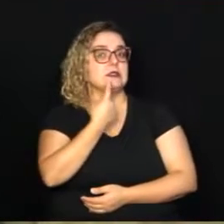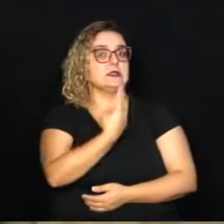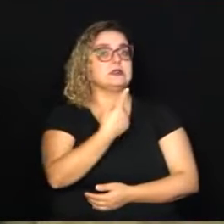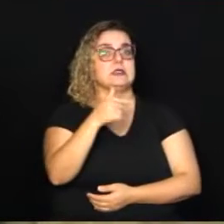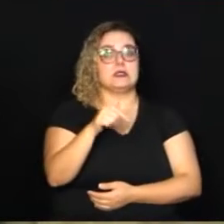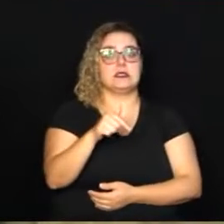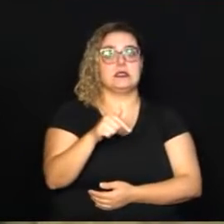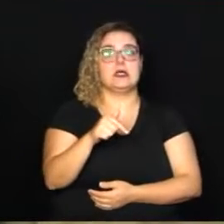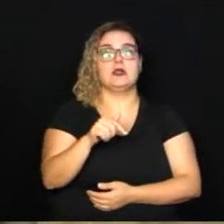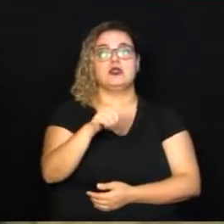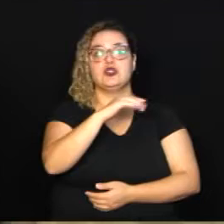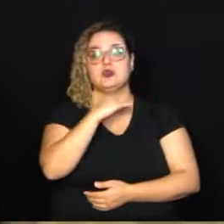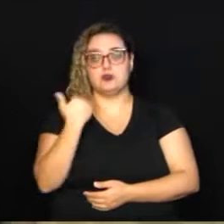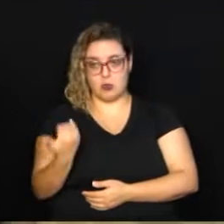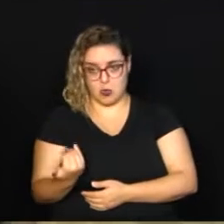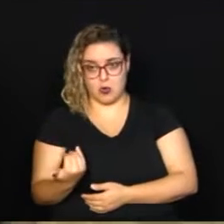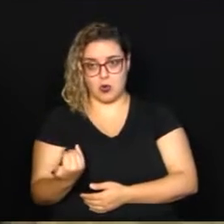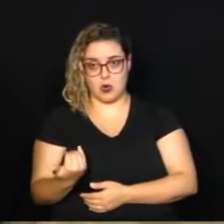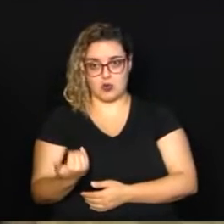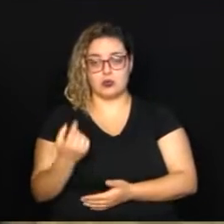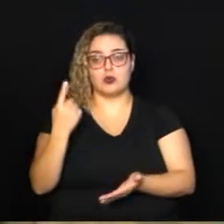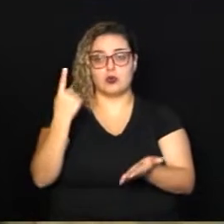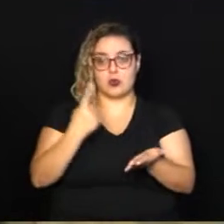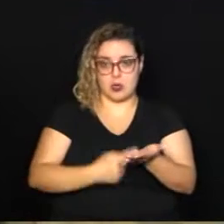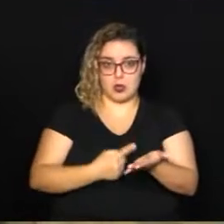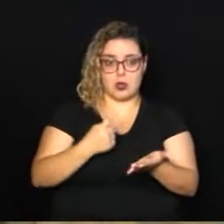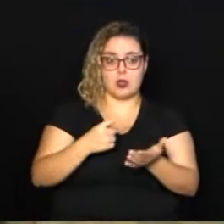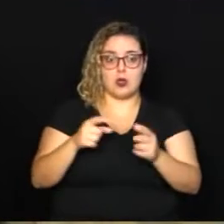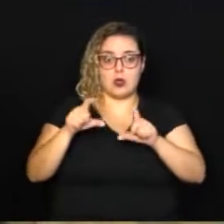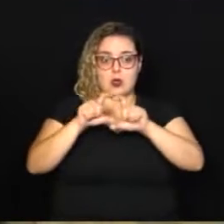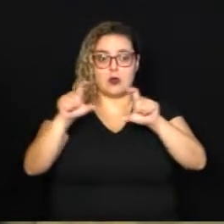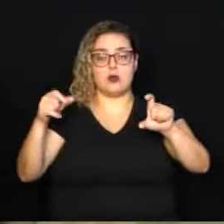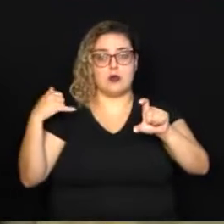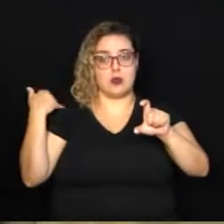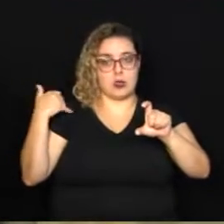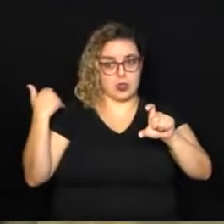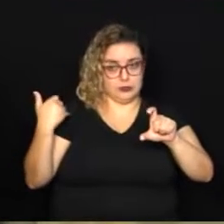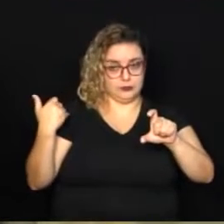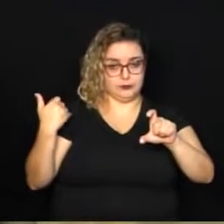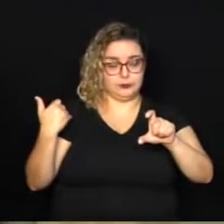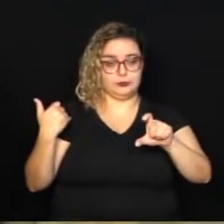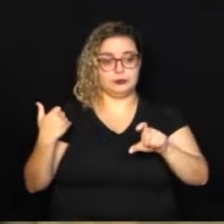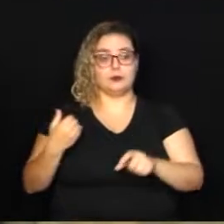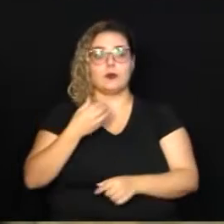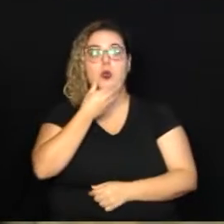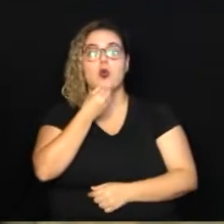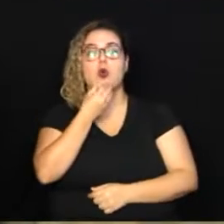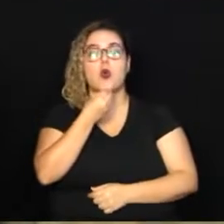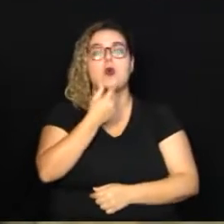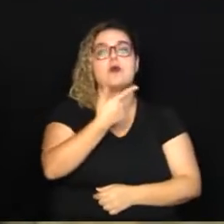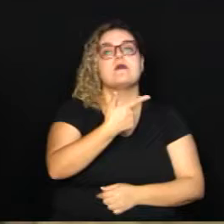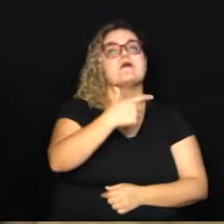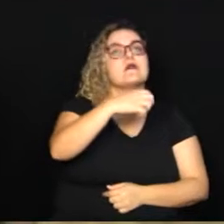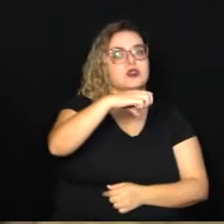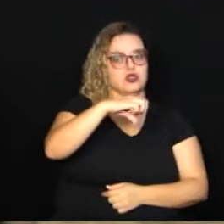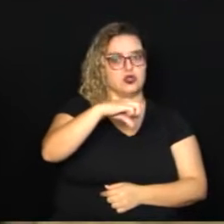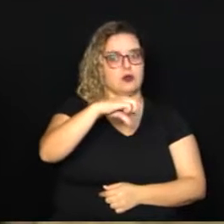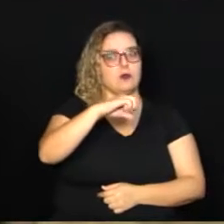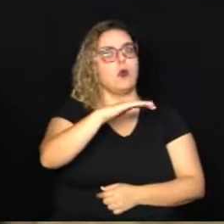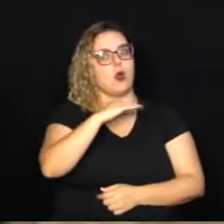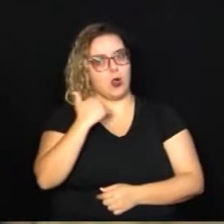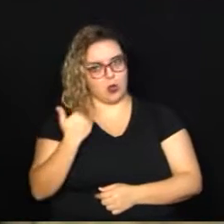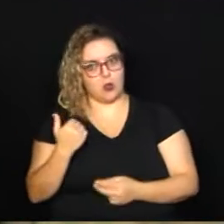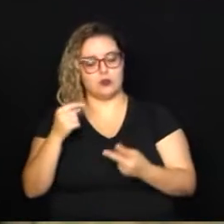foram registrados e prestem atenção na faixa etária. Um homem de 29 anos,